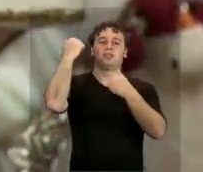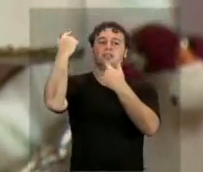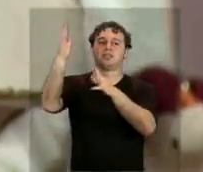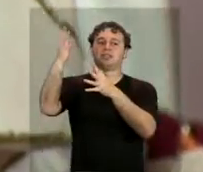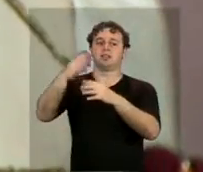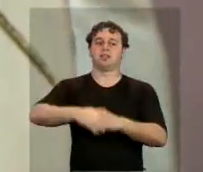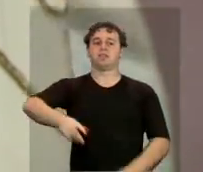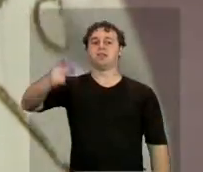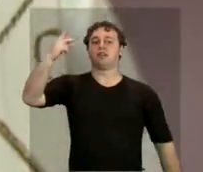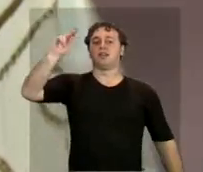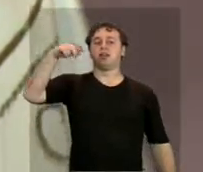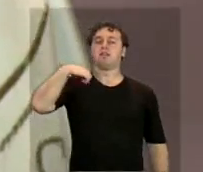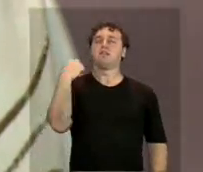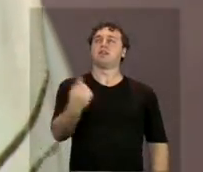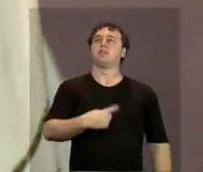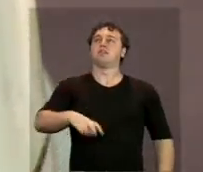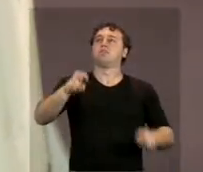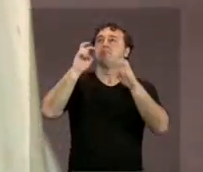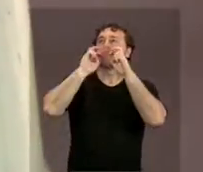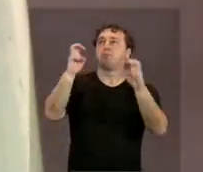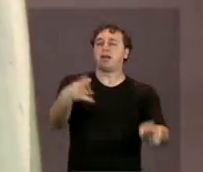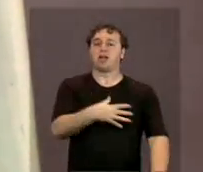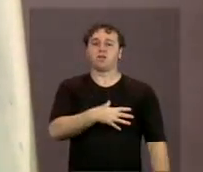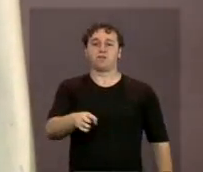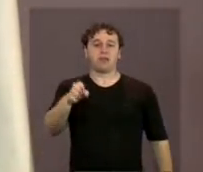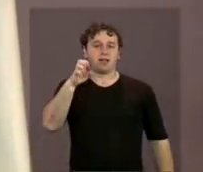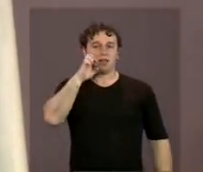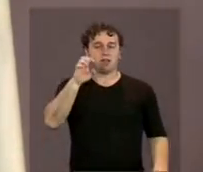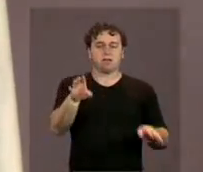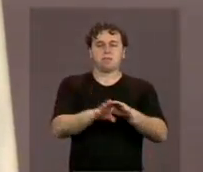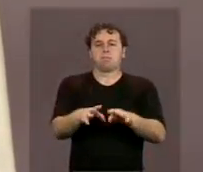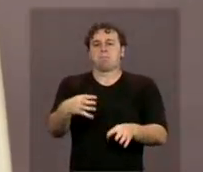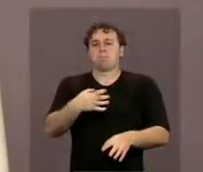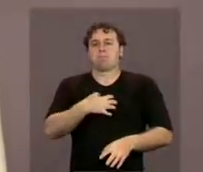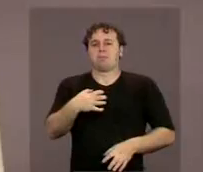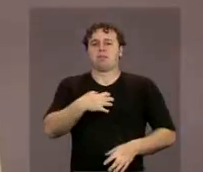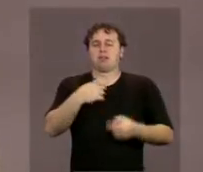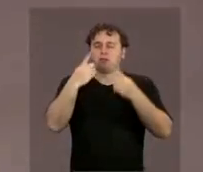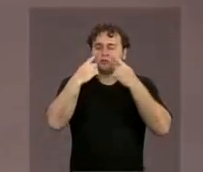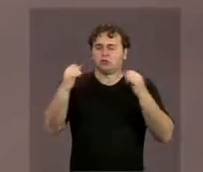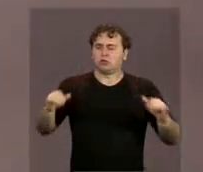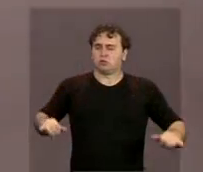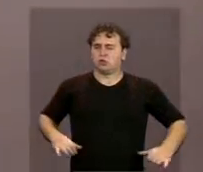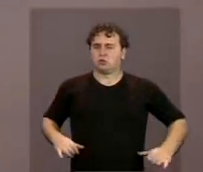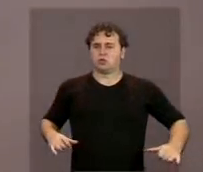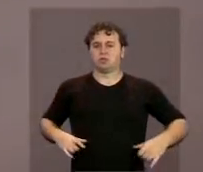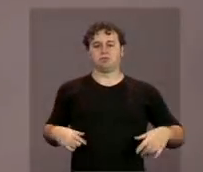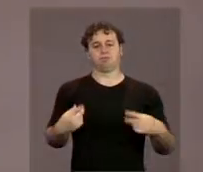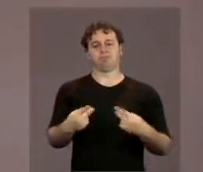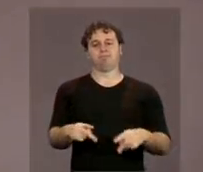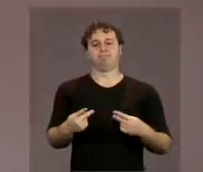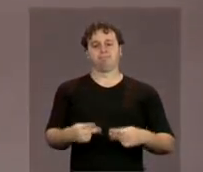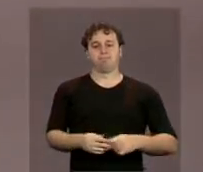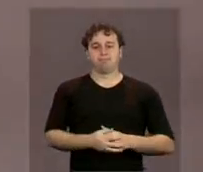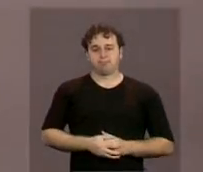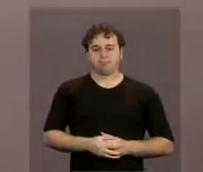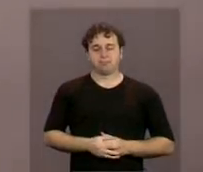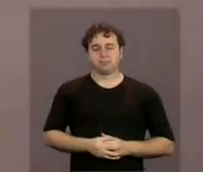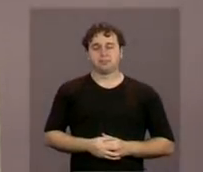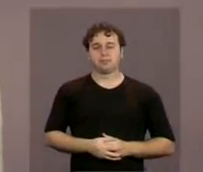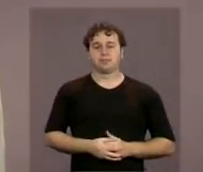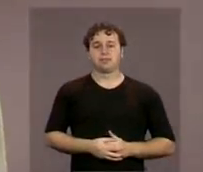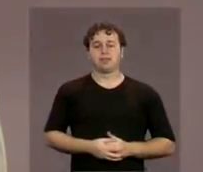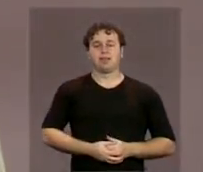esperança nossa, salve. A vós bradamos, degredados filhos de Eva. A vós suspiramos, gemendo e chorando neste vale